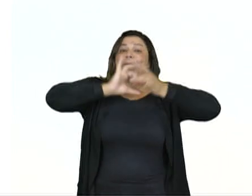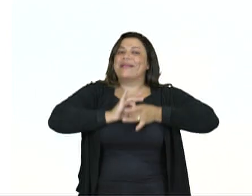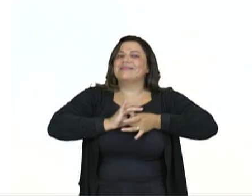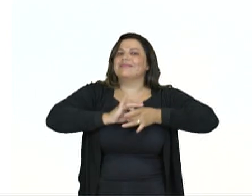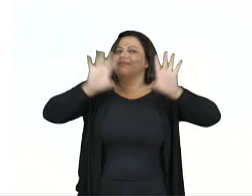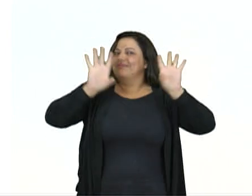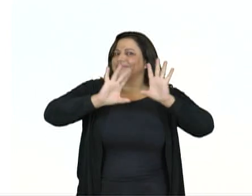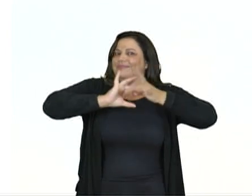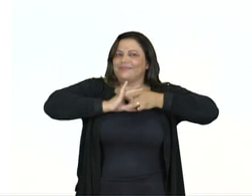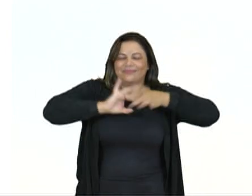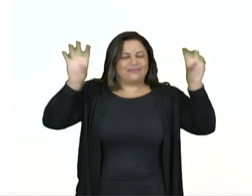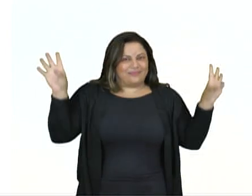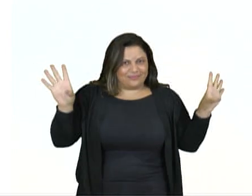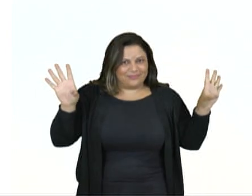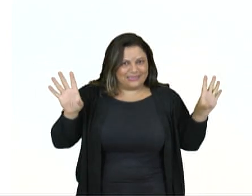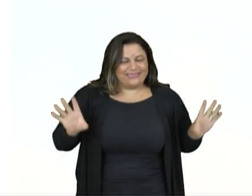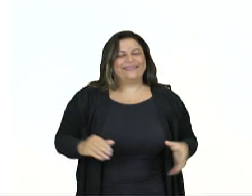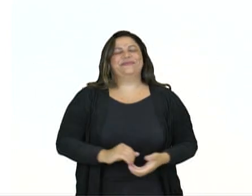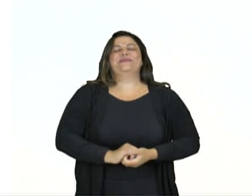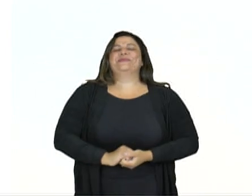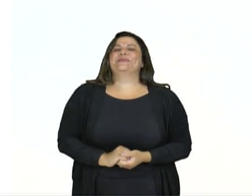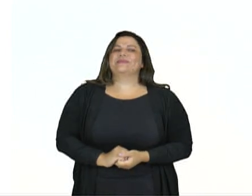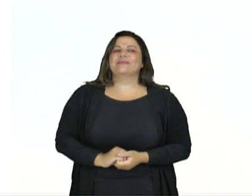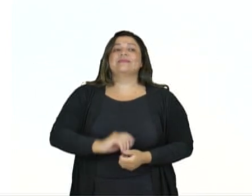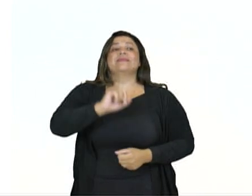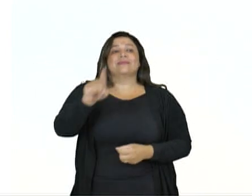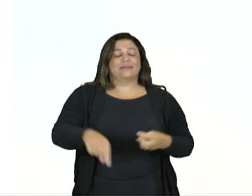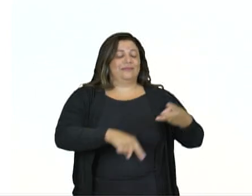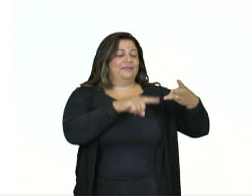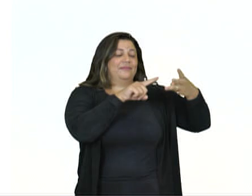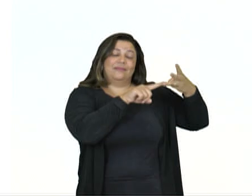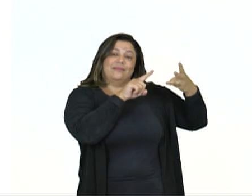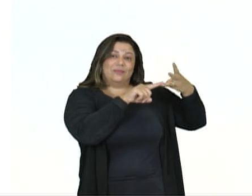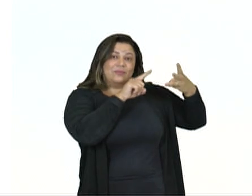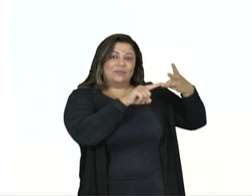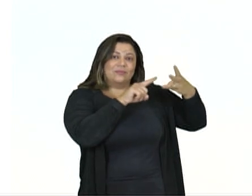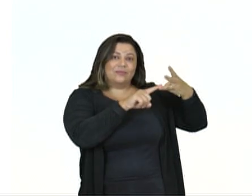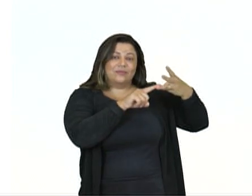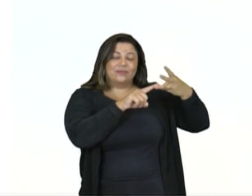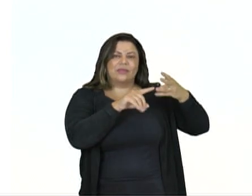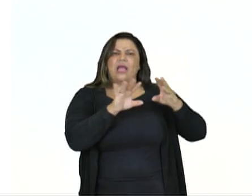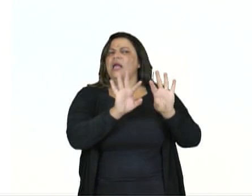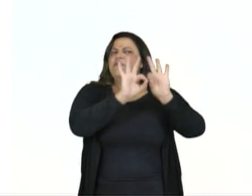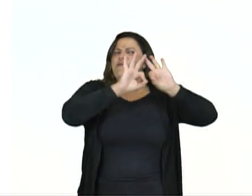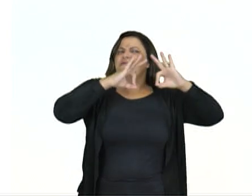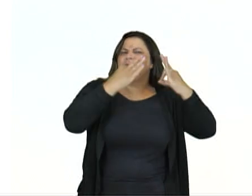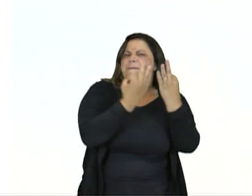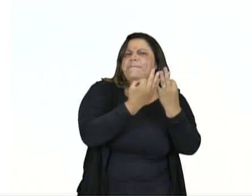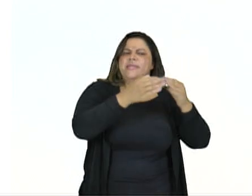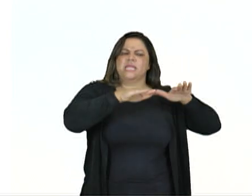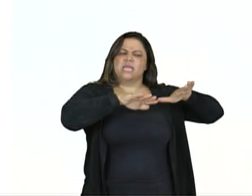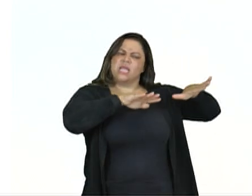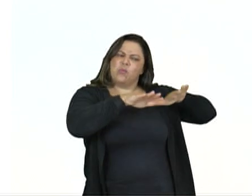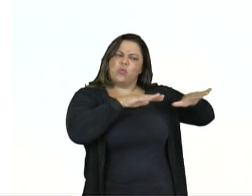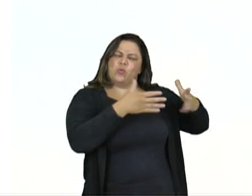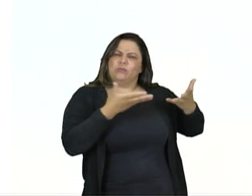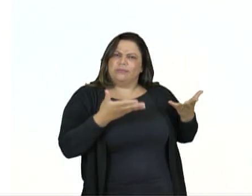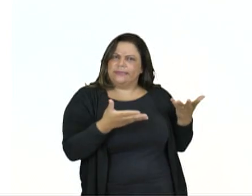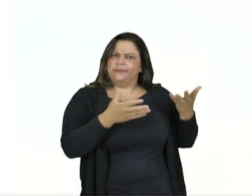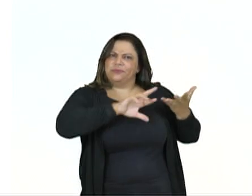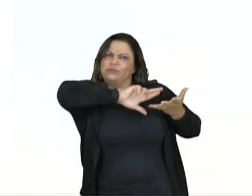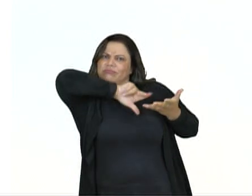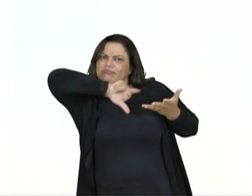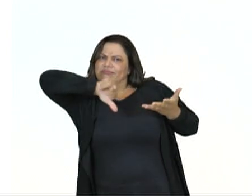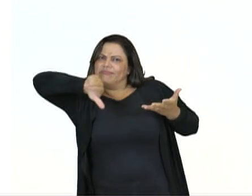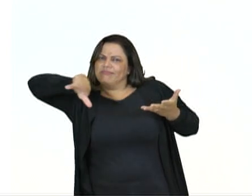né, como diz o nome. E nós temos também as famílias de movimentos. Os diferentes movimentos